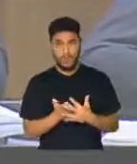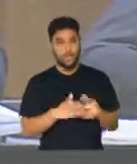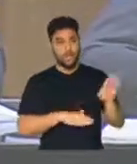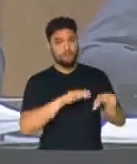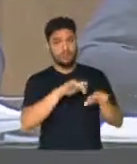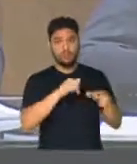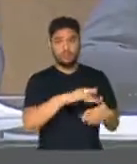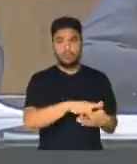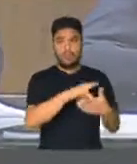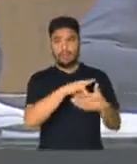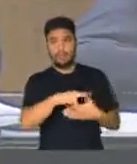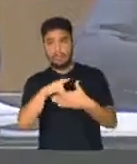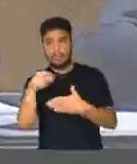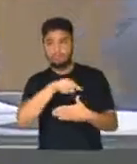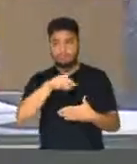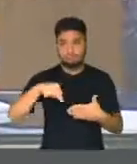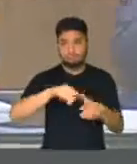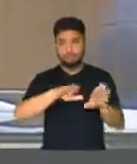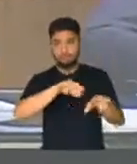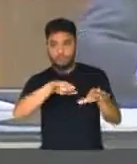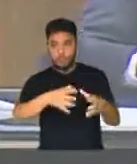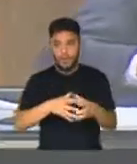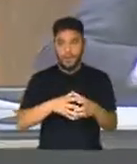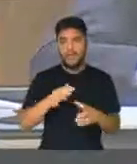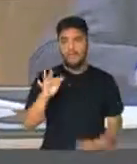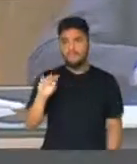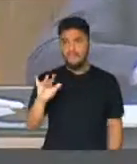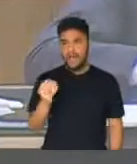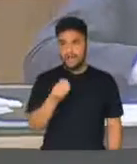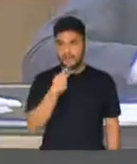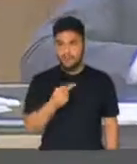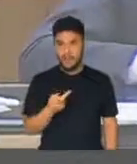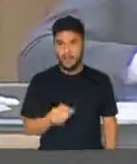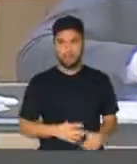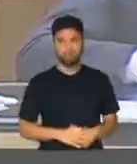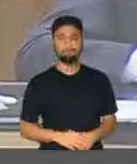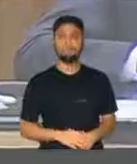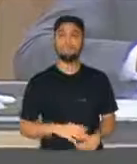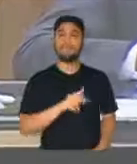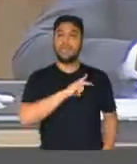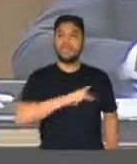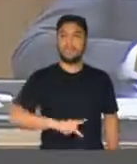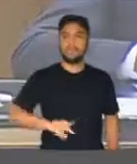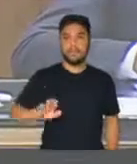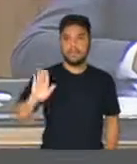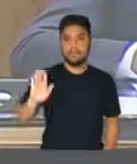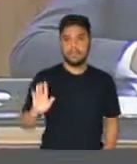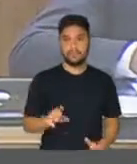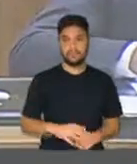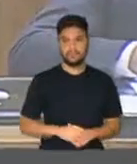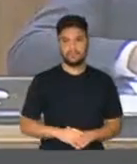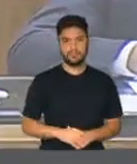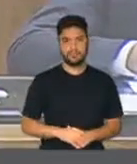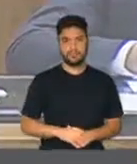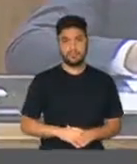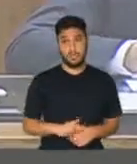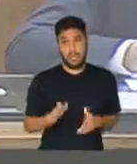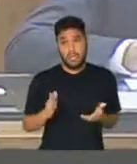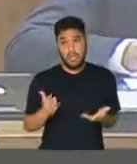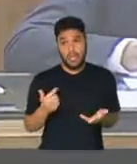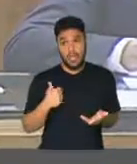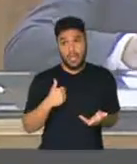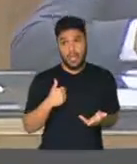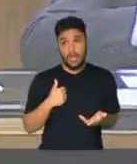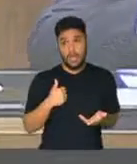para os líderes, para que o deputado Fábio quer falar antes, deputado. Senhor presidente, não tenho a pretensão de